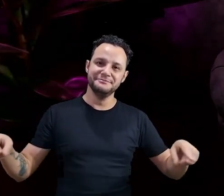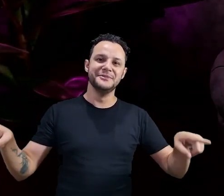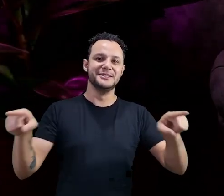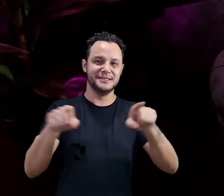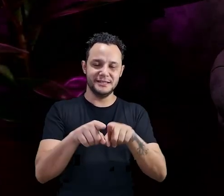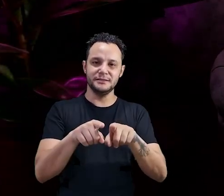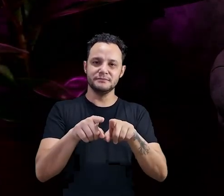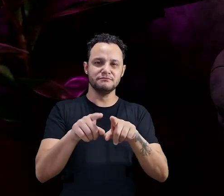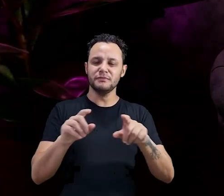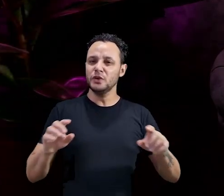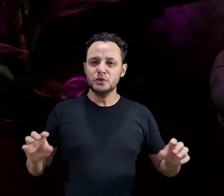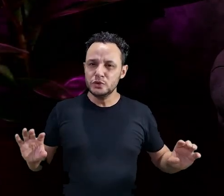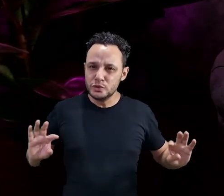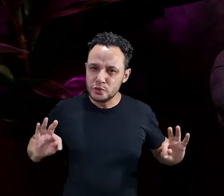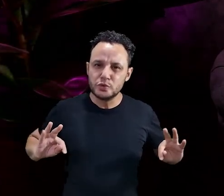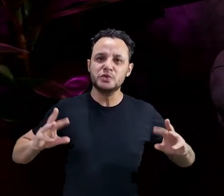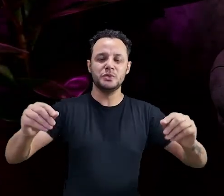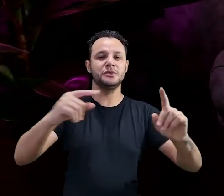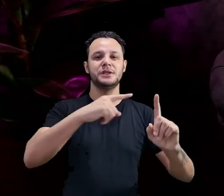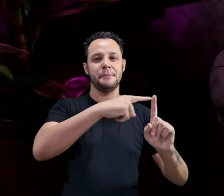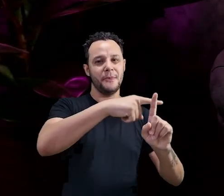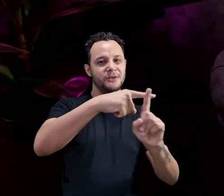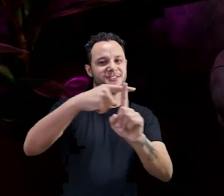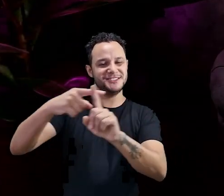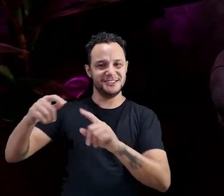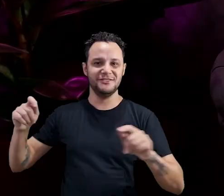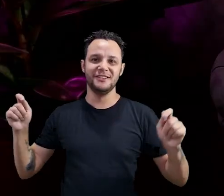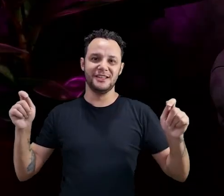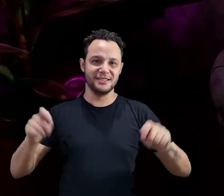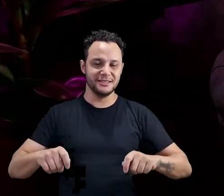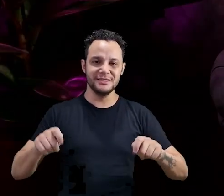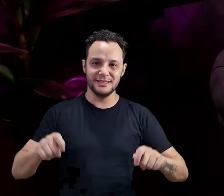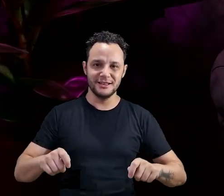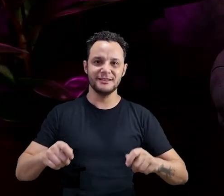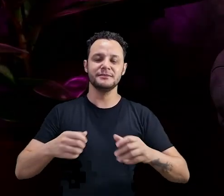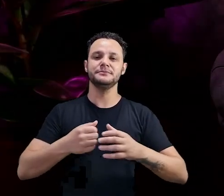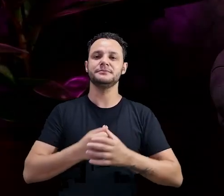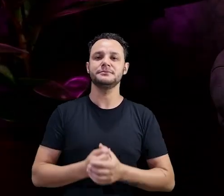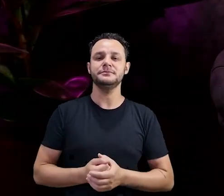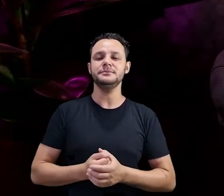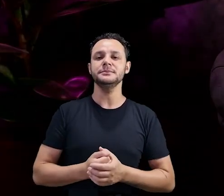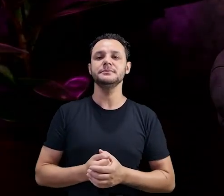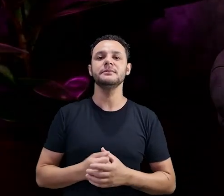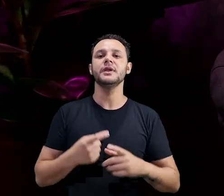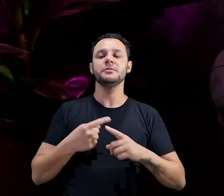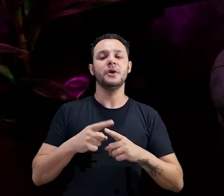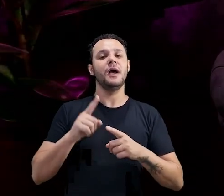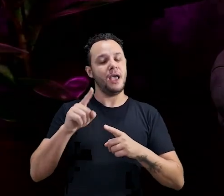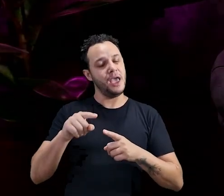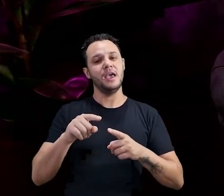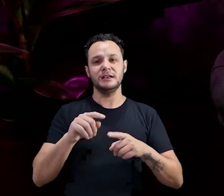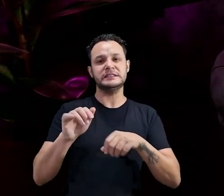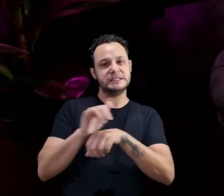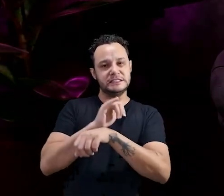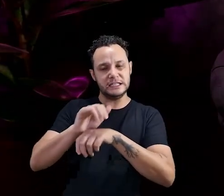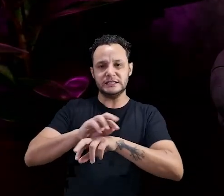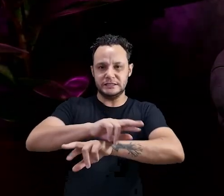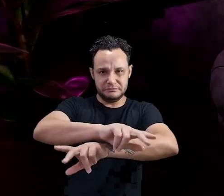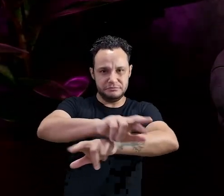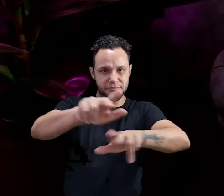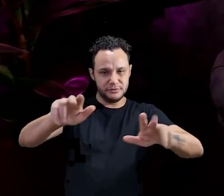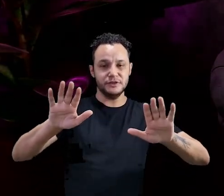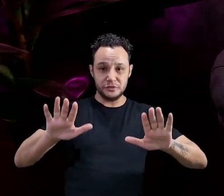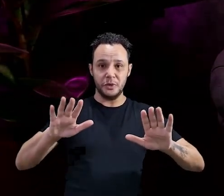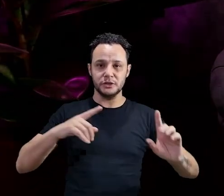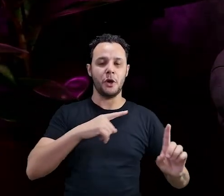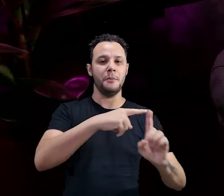colega precisa de outras, e todo mundo se beneficia quando eu tenho uma educação mais atenta, né, dada de formas